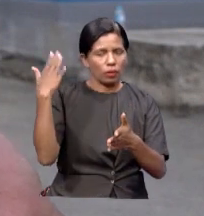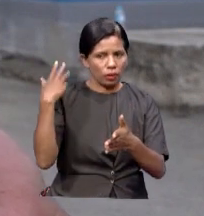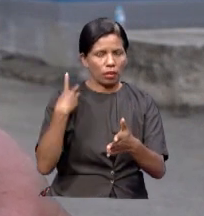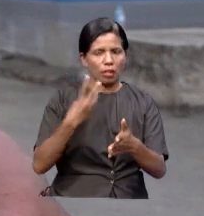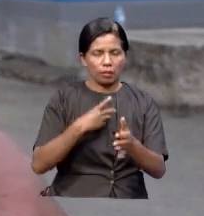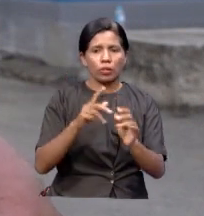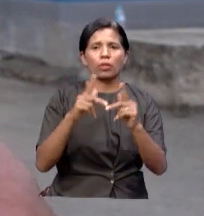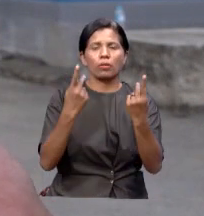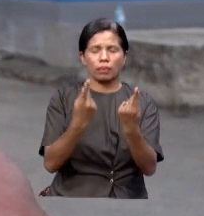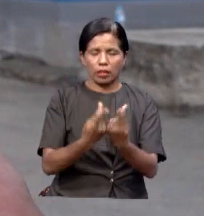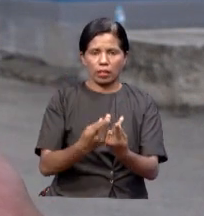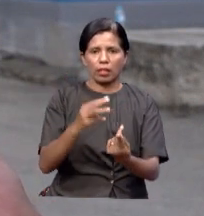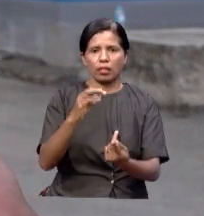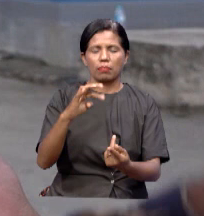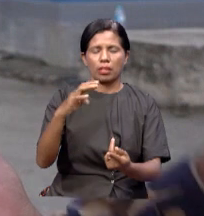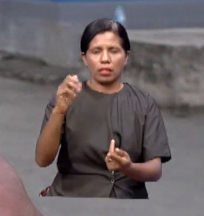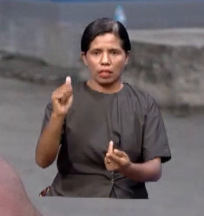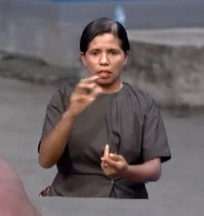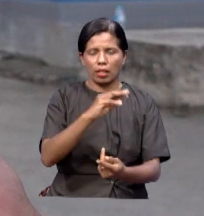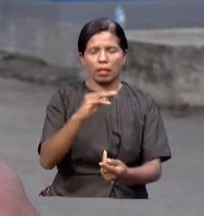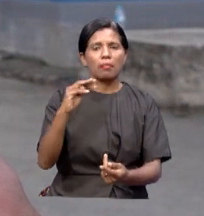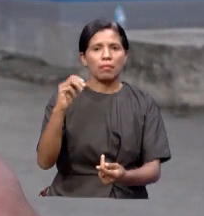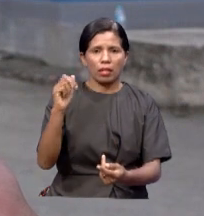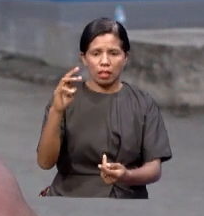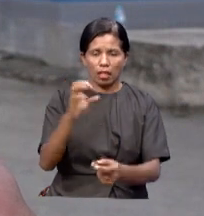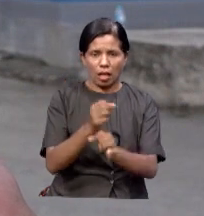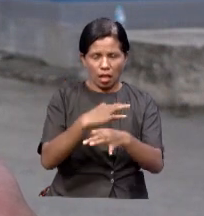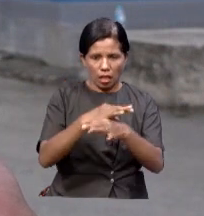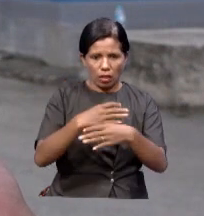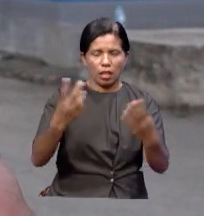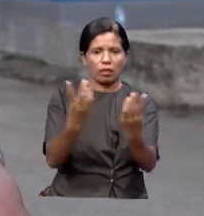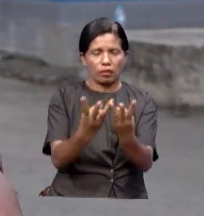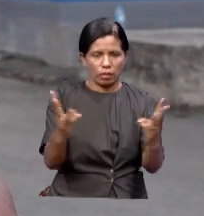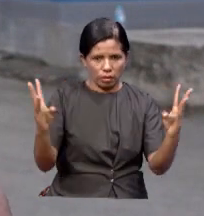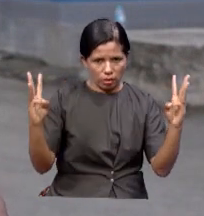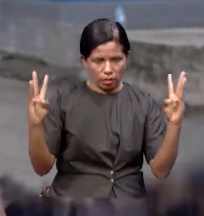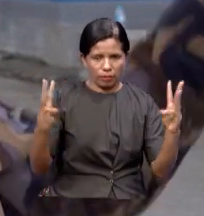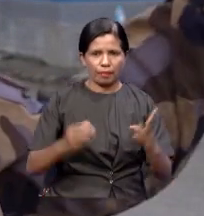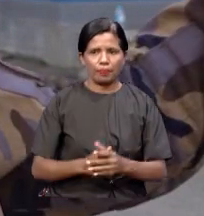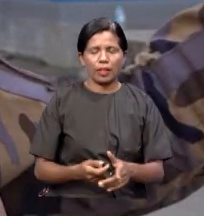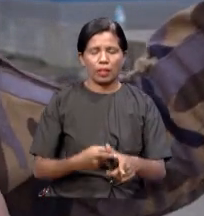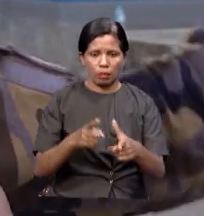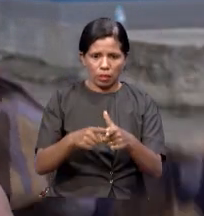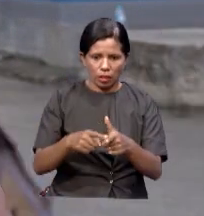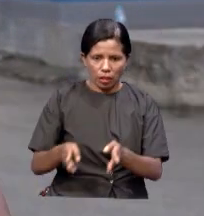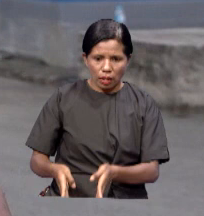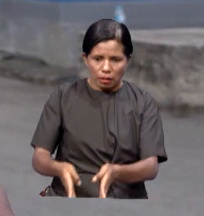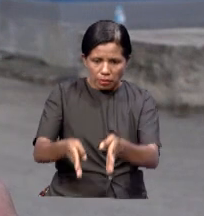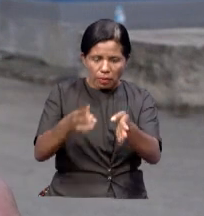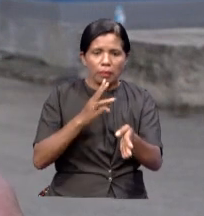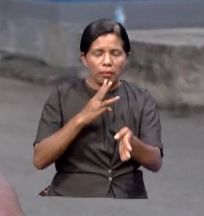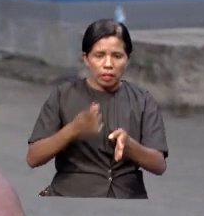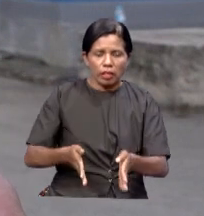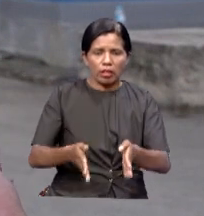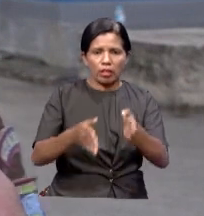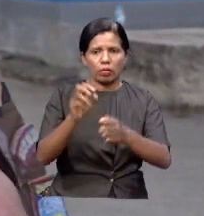companhia Miramar, agora dau kalola barazing, proceso la ona. Ia tesel 12,